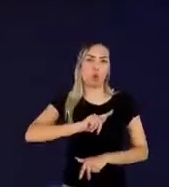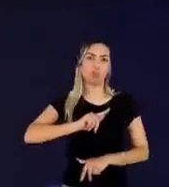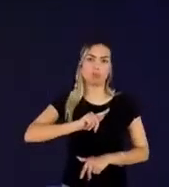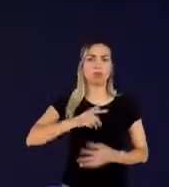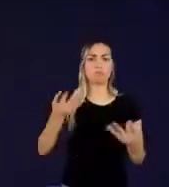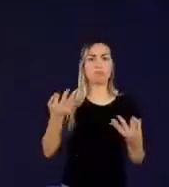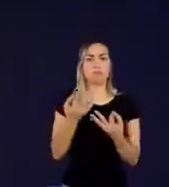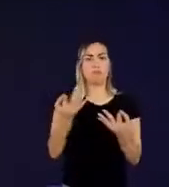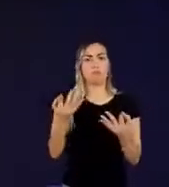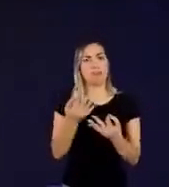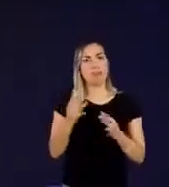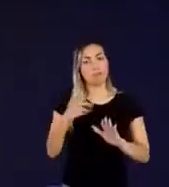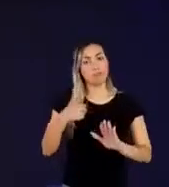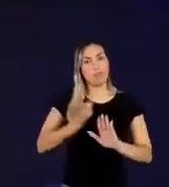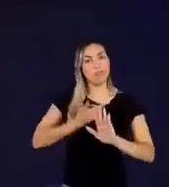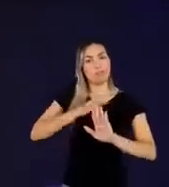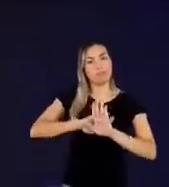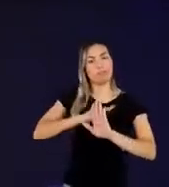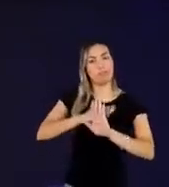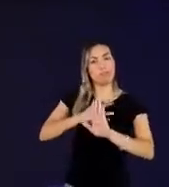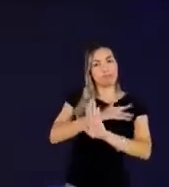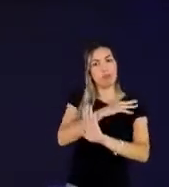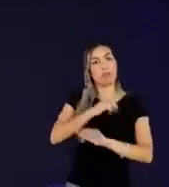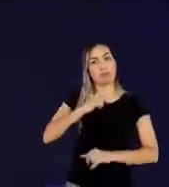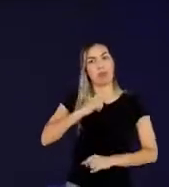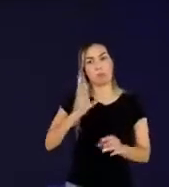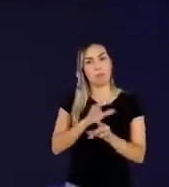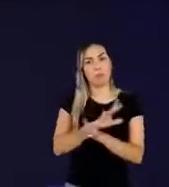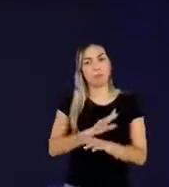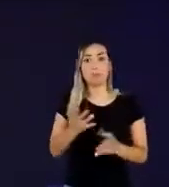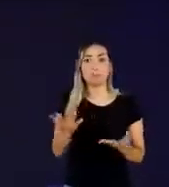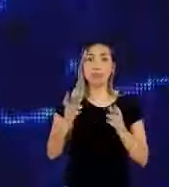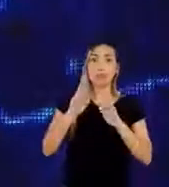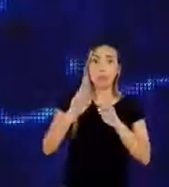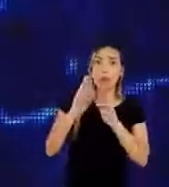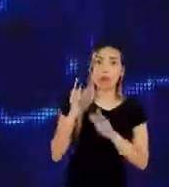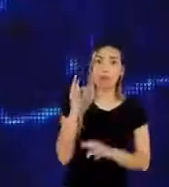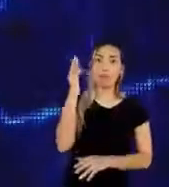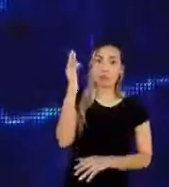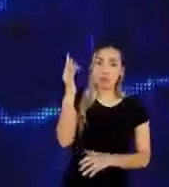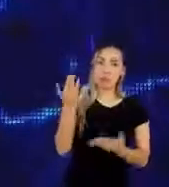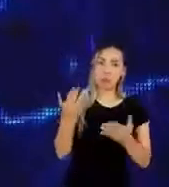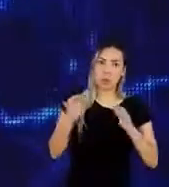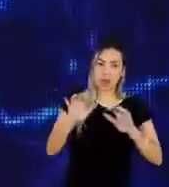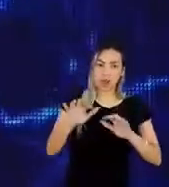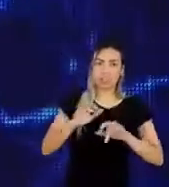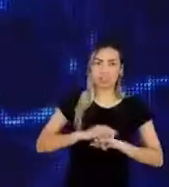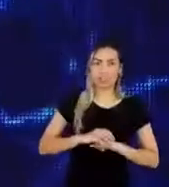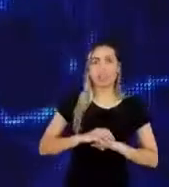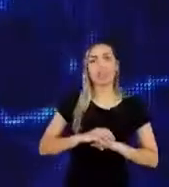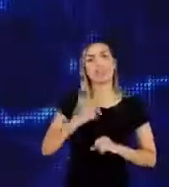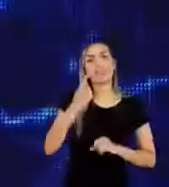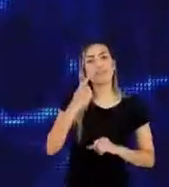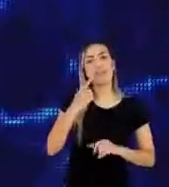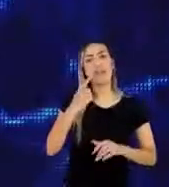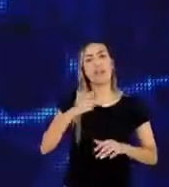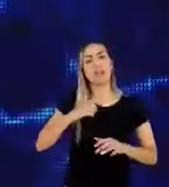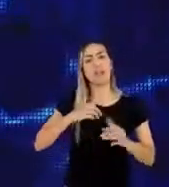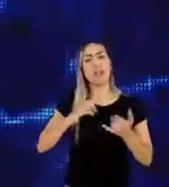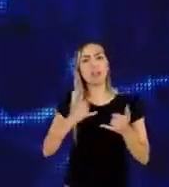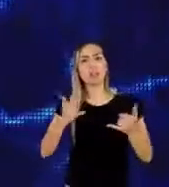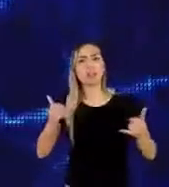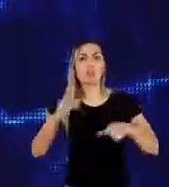é a fonte que a gente tem. E essa vai ser a característica da rede no futuro, né? É uma rede que a gente vai ter cada vez mais recursos